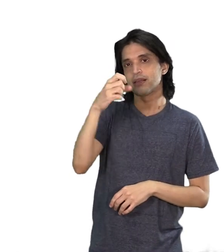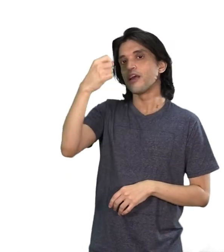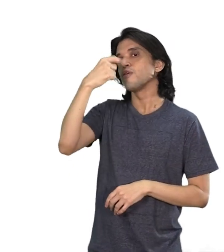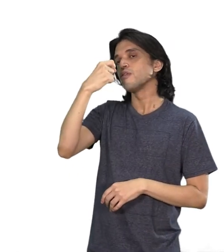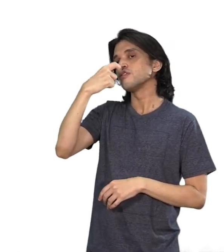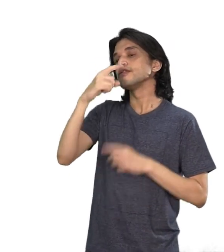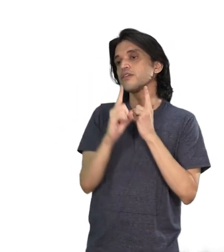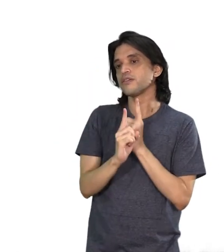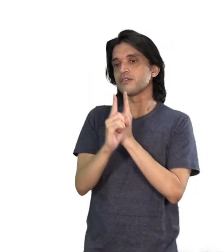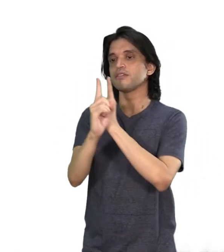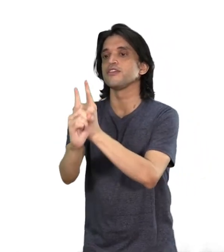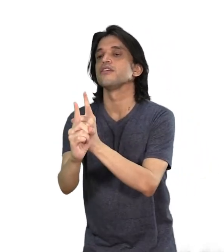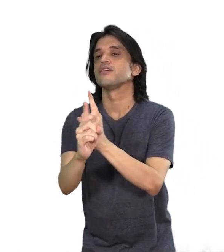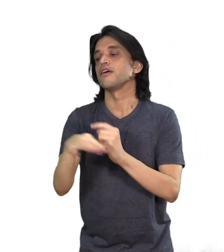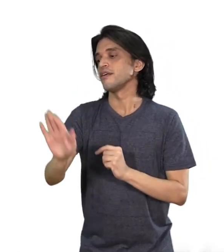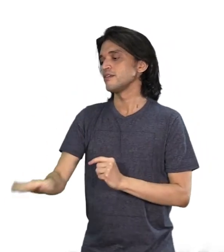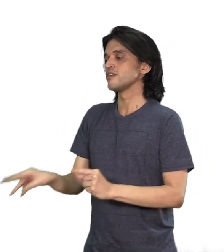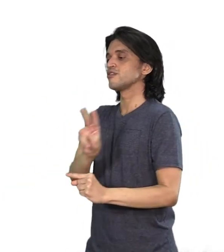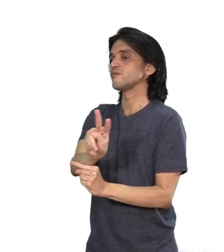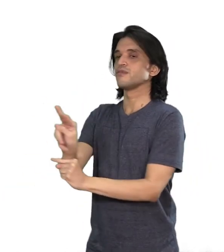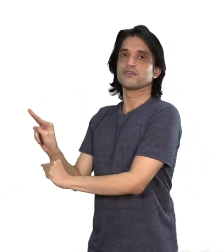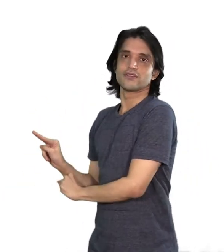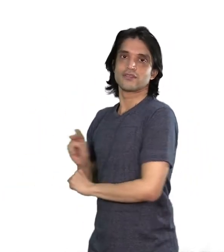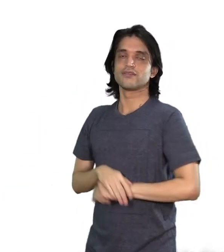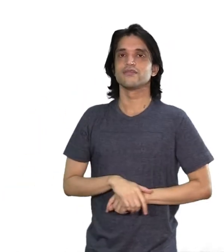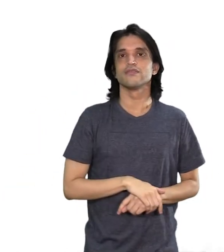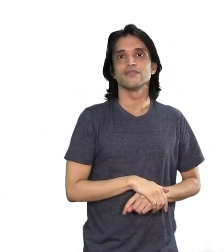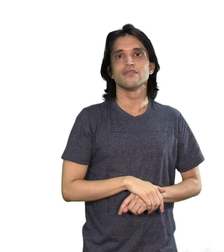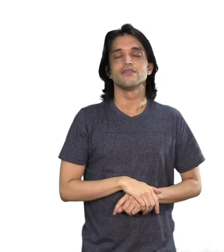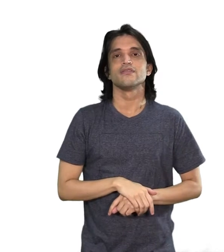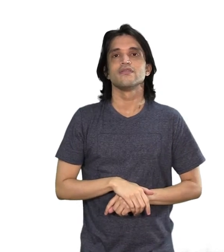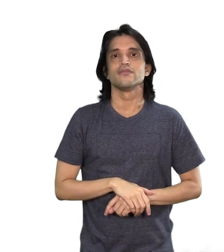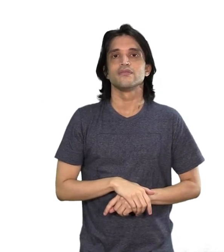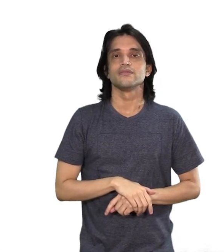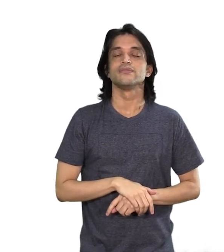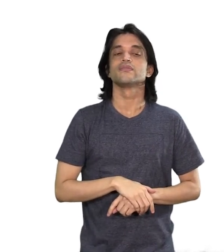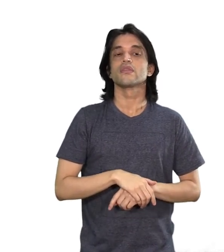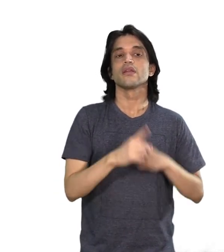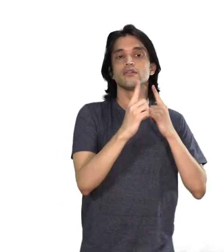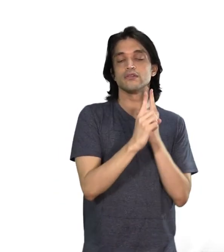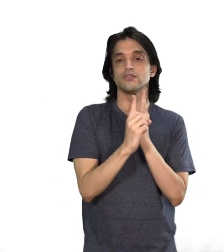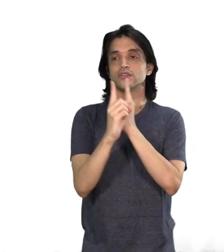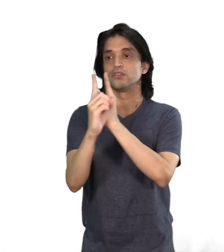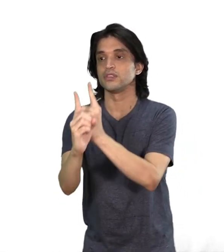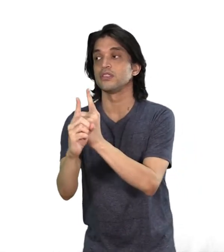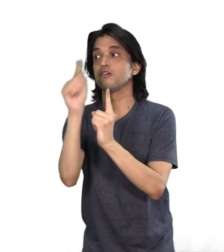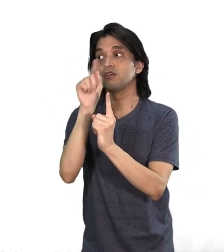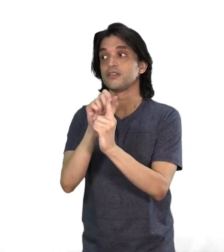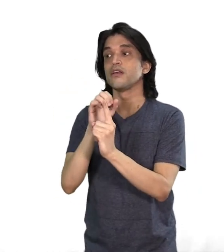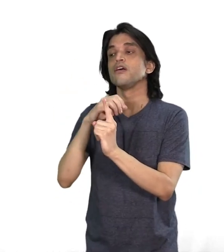das crianças. Siga o Zé Gotinha, primeira oração. E proteja a saúde das